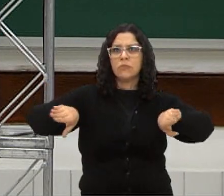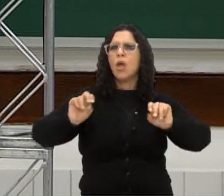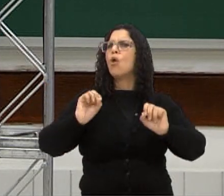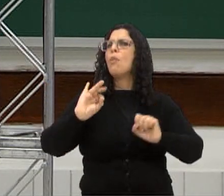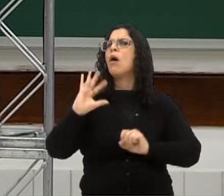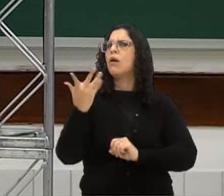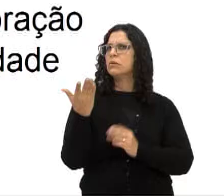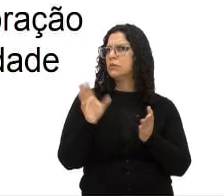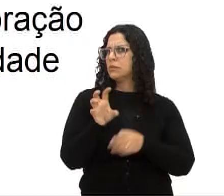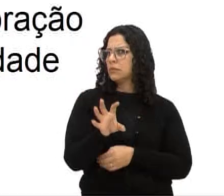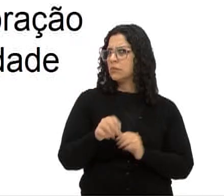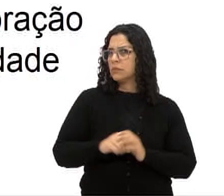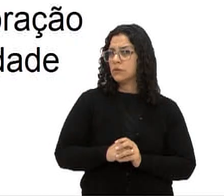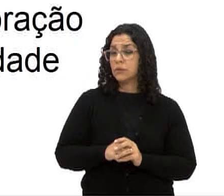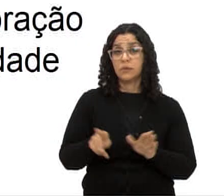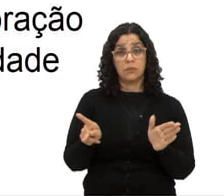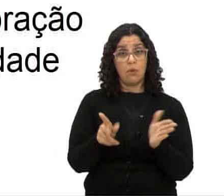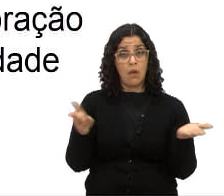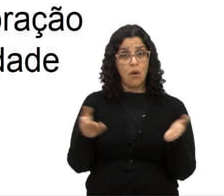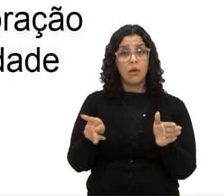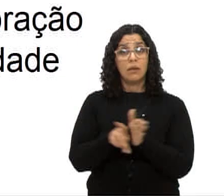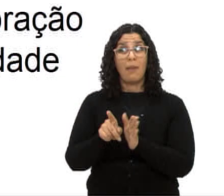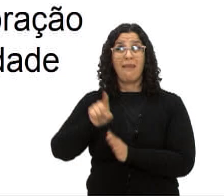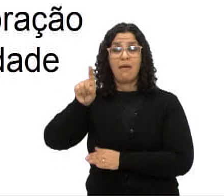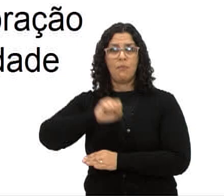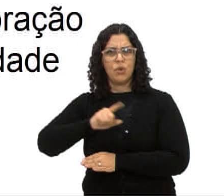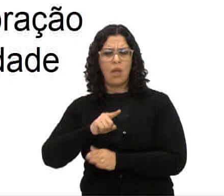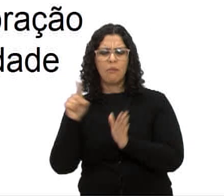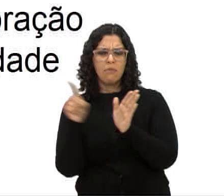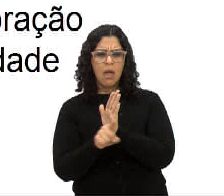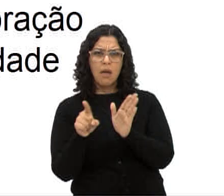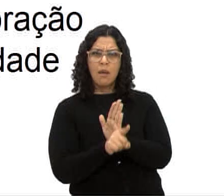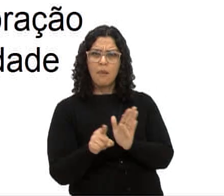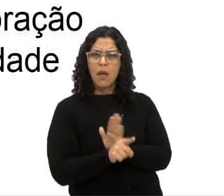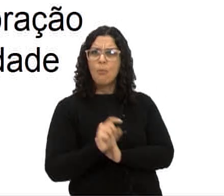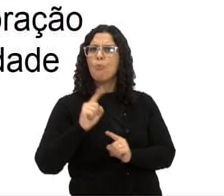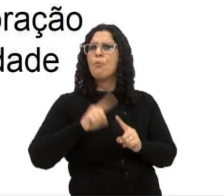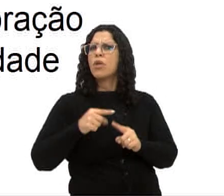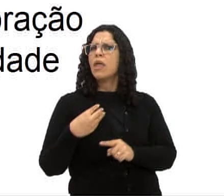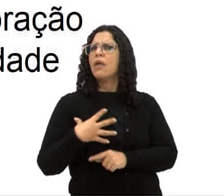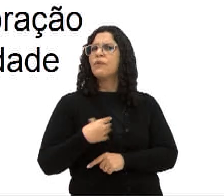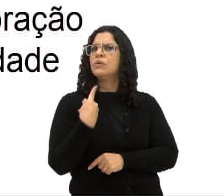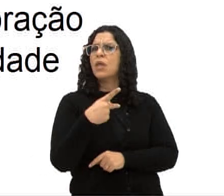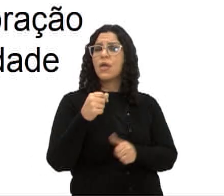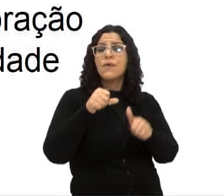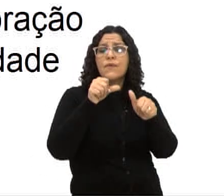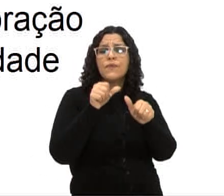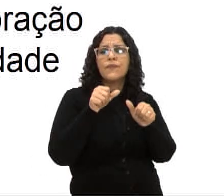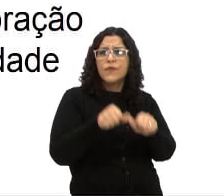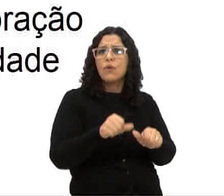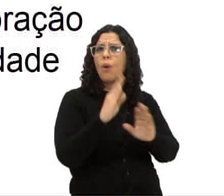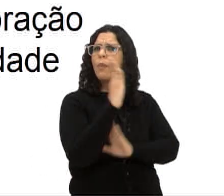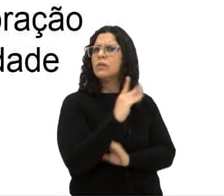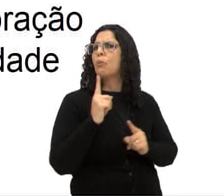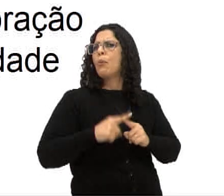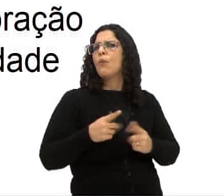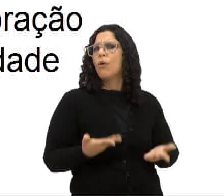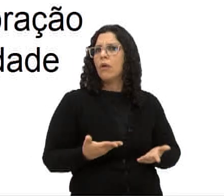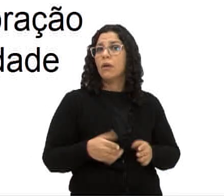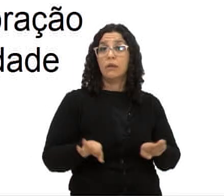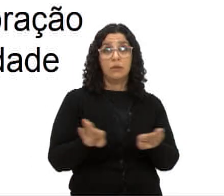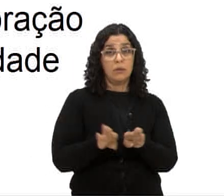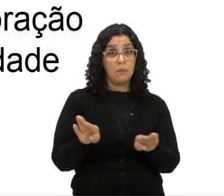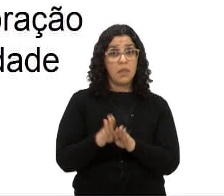aconteceu. As cortes portuguesas questionaram Dom João VI quanto à permanência de Dom Pedro, herdeiro do trono português, no Brasil,